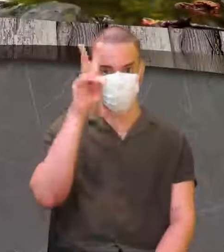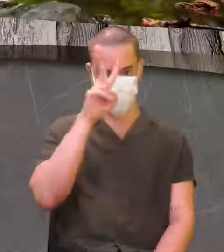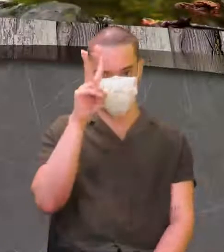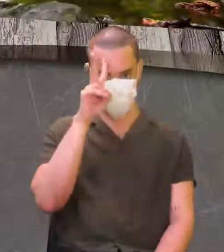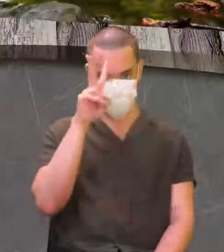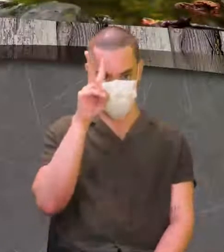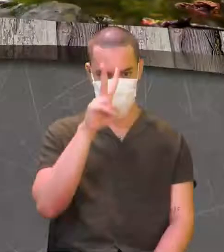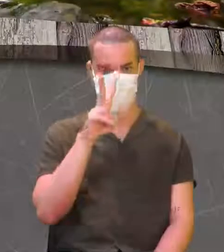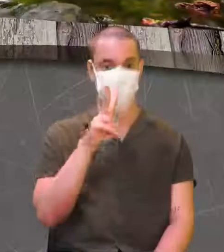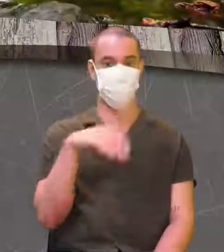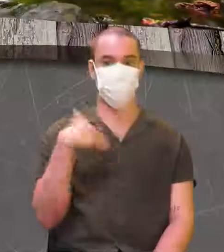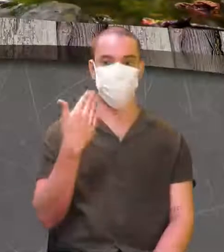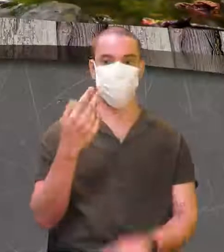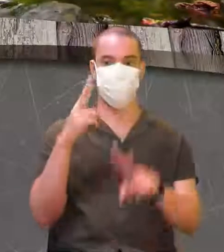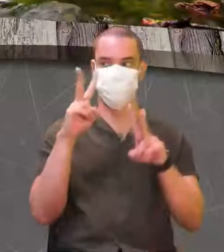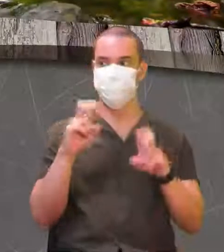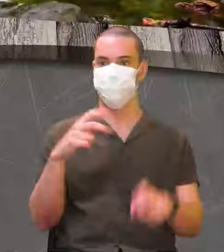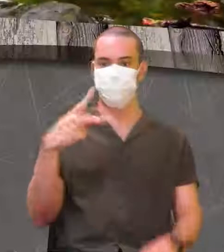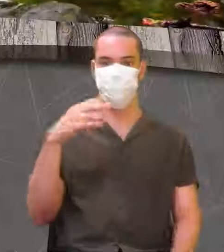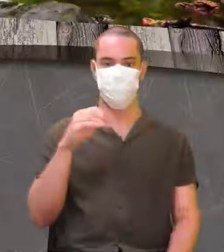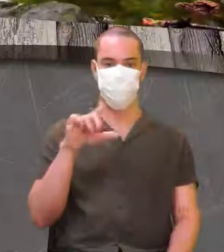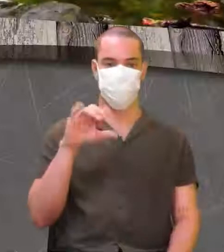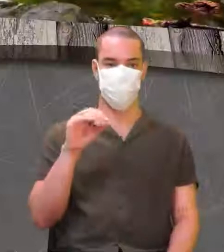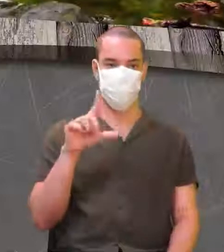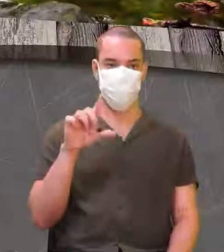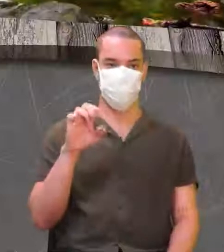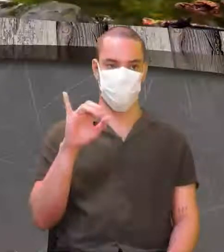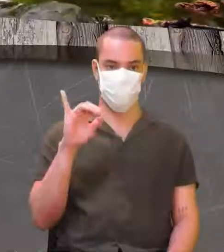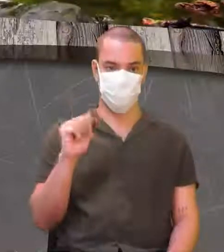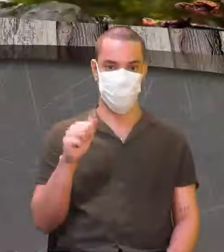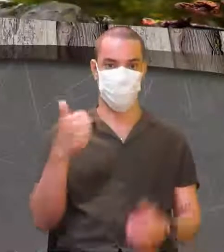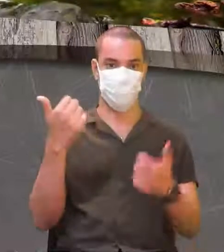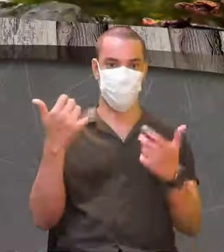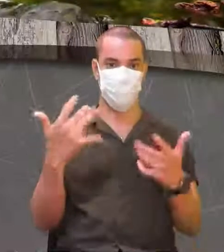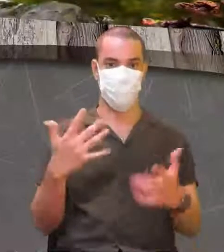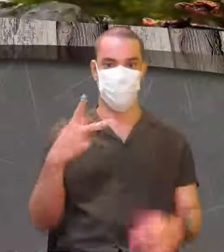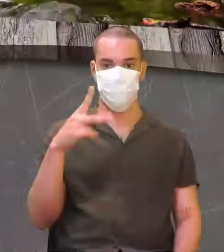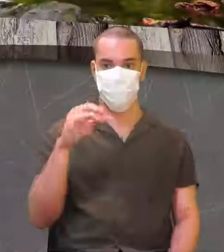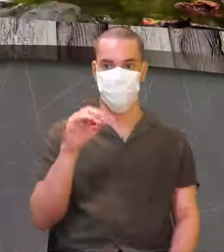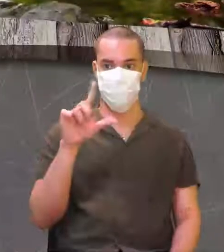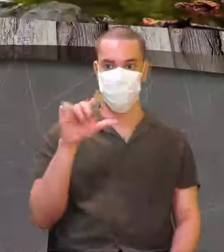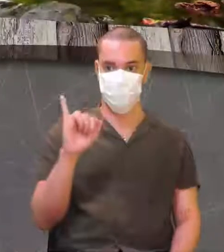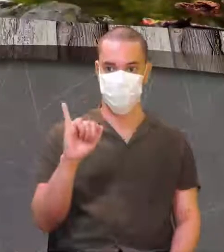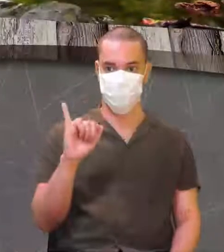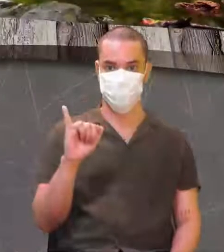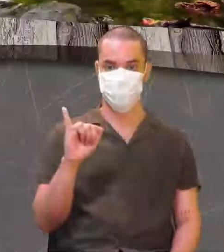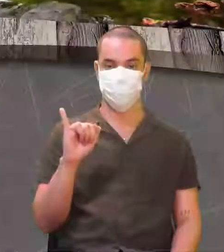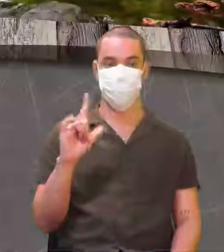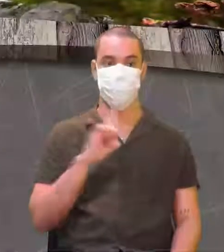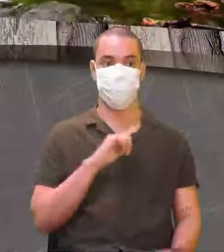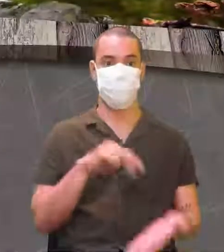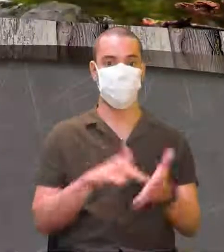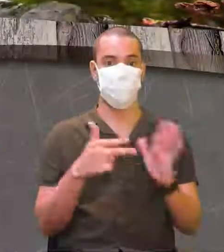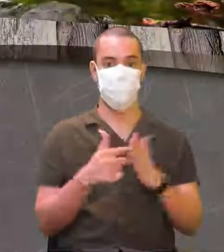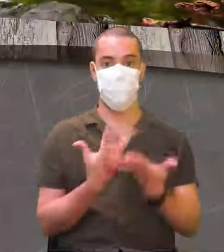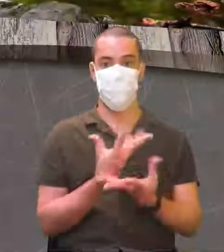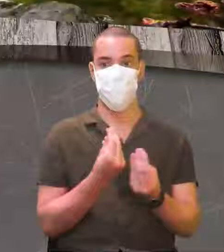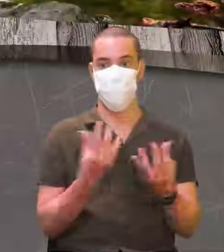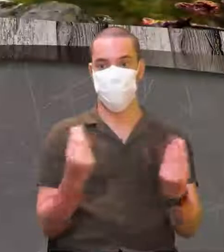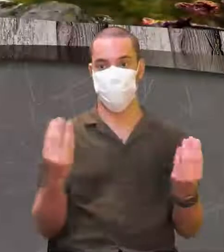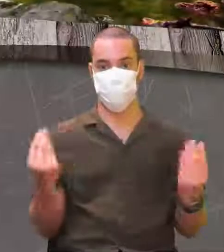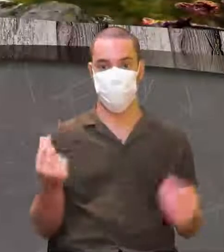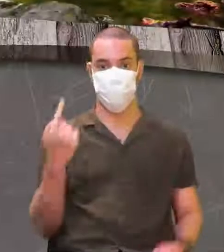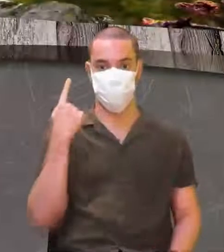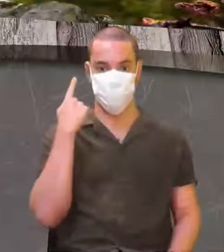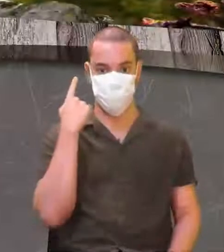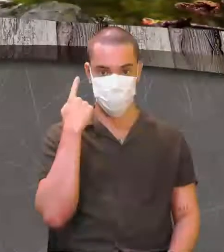lembra, a questão da polialelia, pessoal, como está dizendo, poli vem de muitas, né? Ou seja, é um